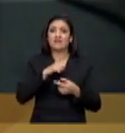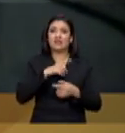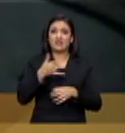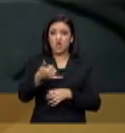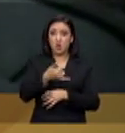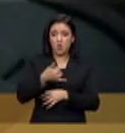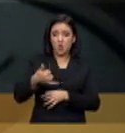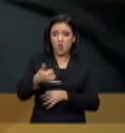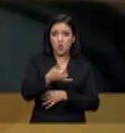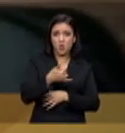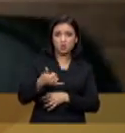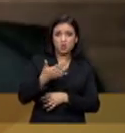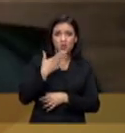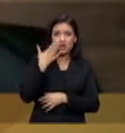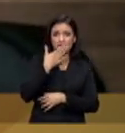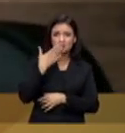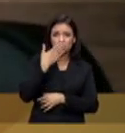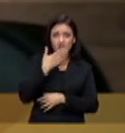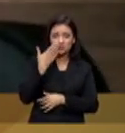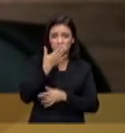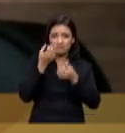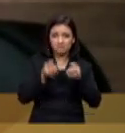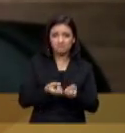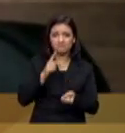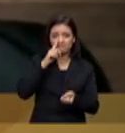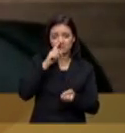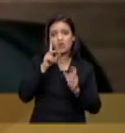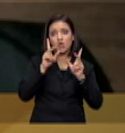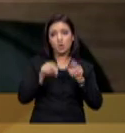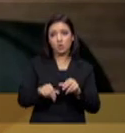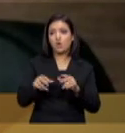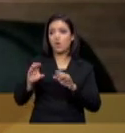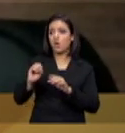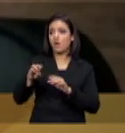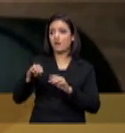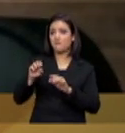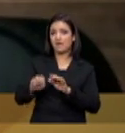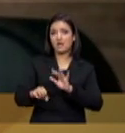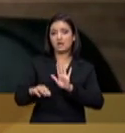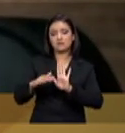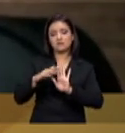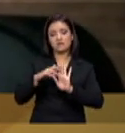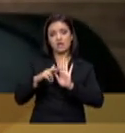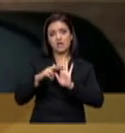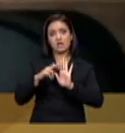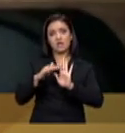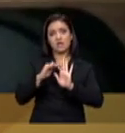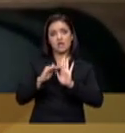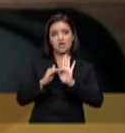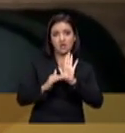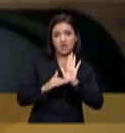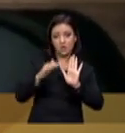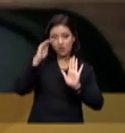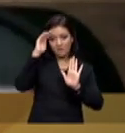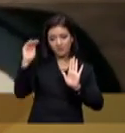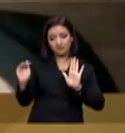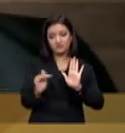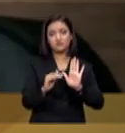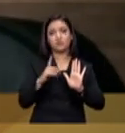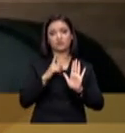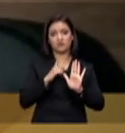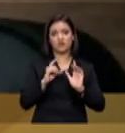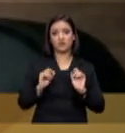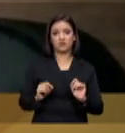em gorduras e açúcares, como estabelece a OMS na Recomendação 6. Diz